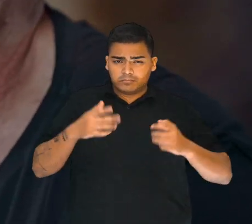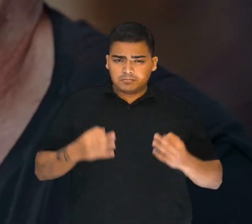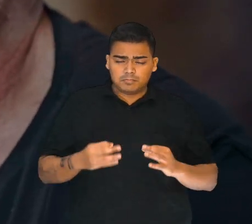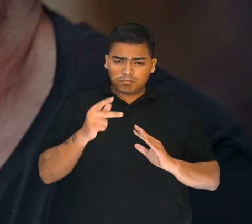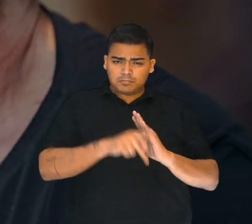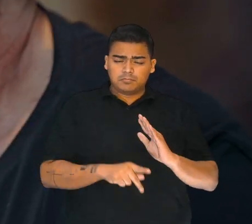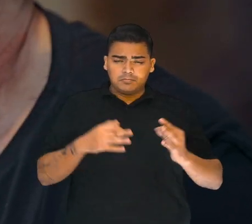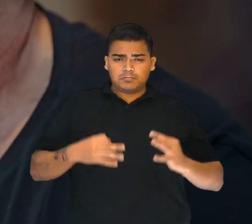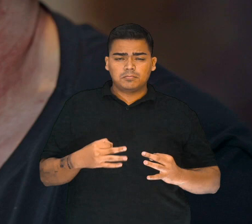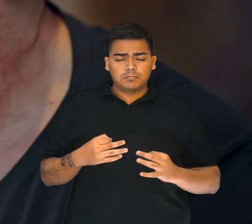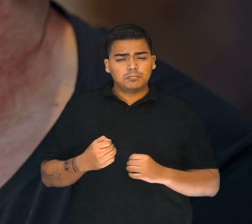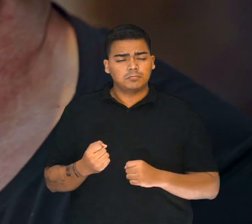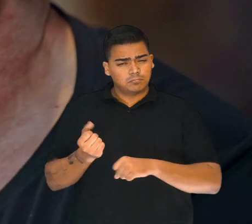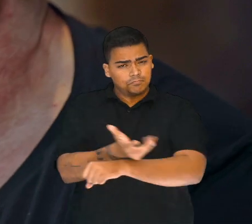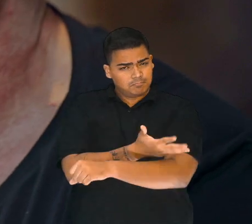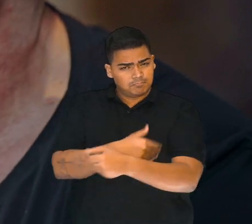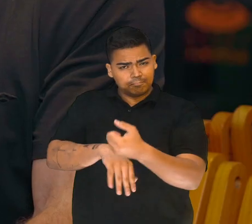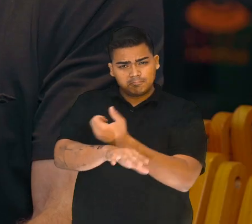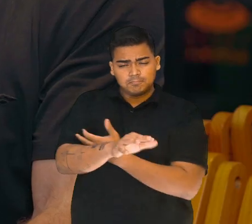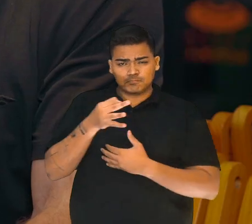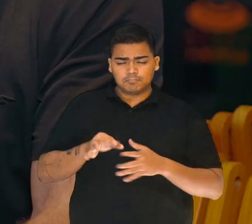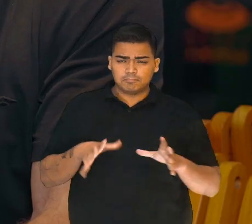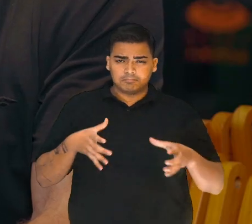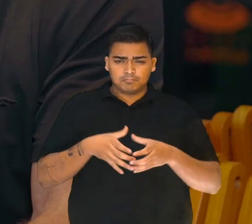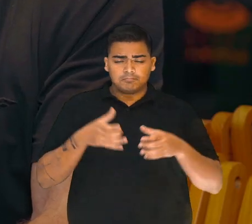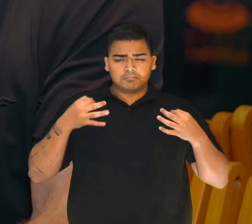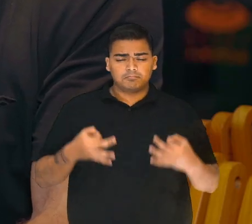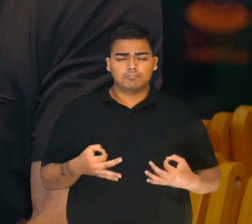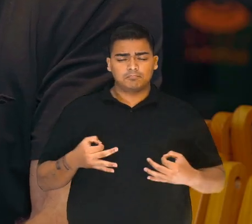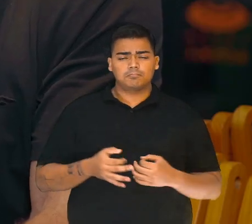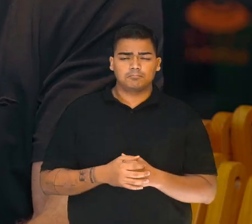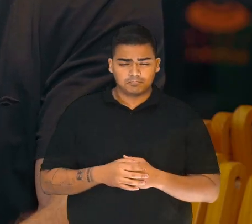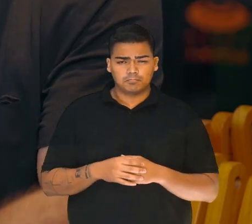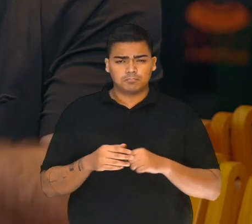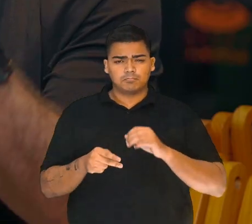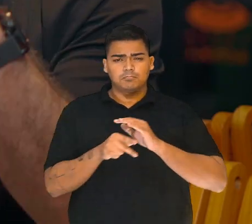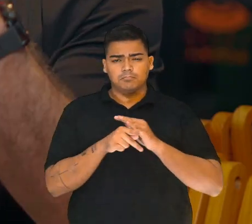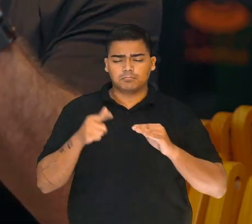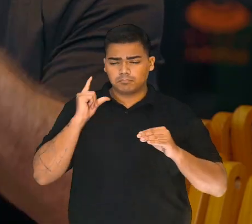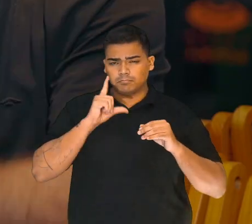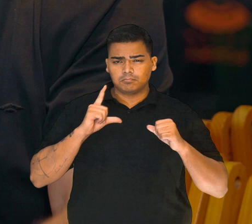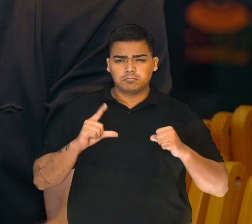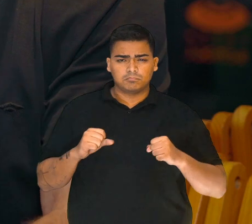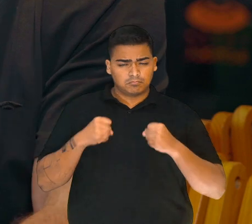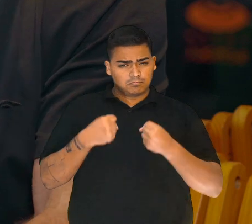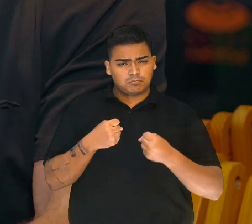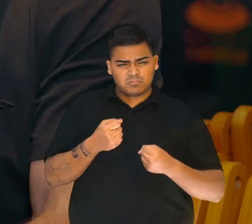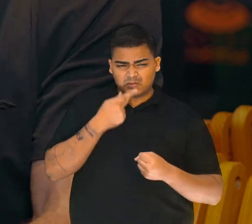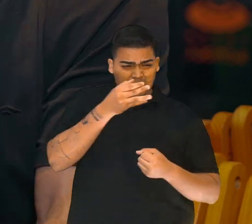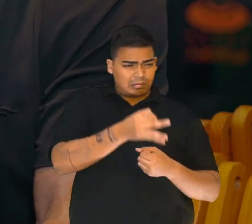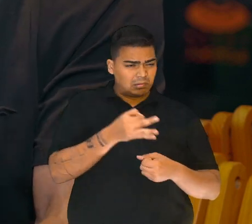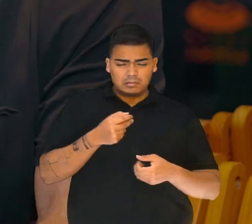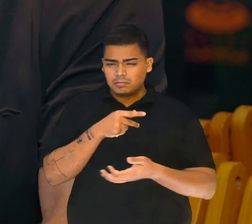problema certo, e com a energia certa, com a rede certa. Certo aqui no sentido de apropriado. Eu não